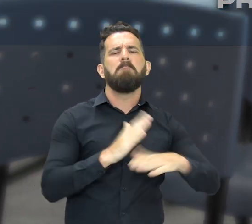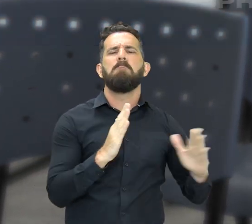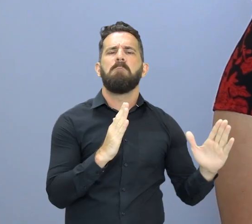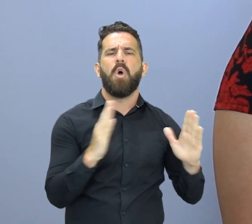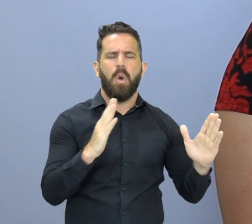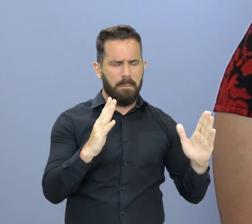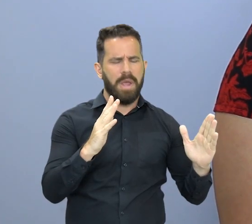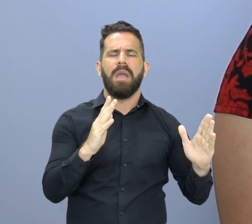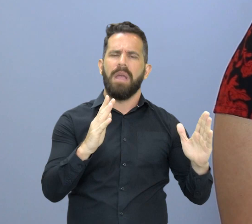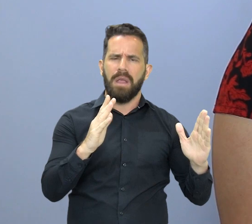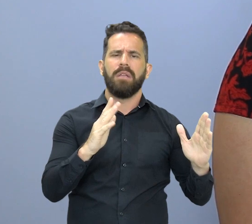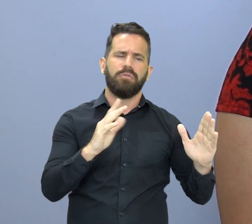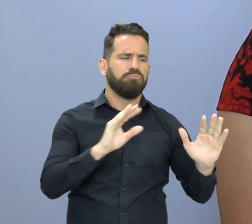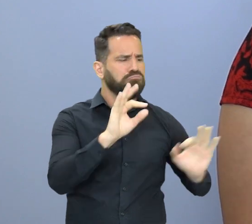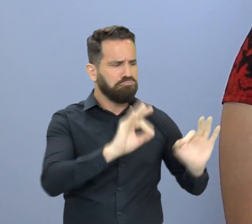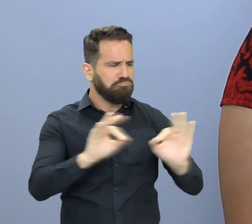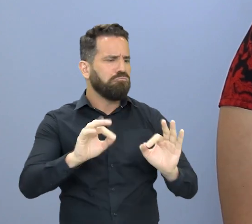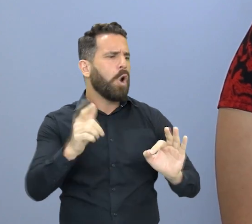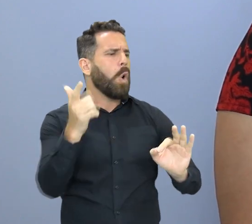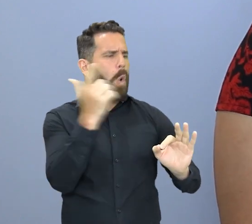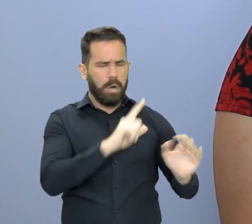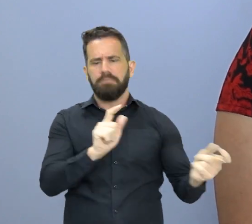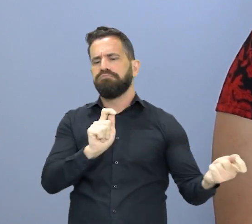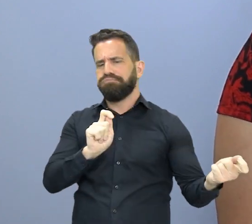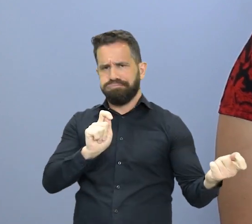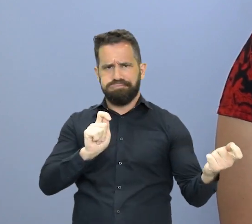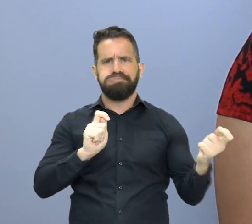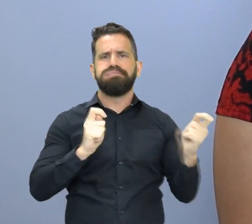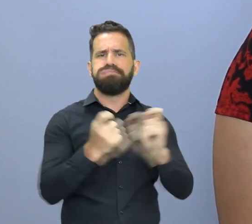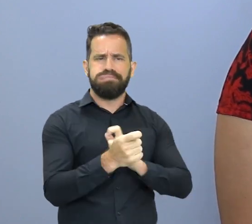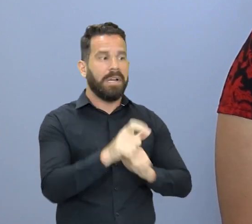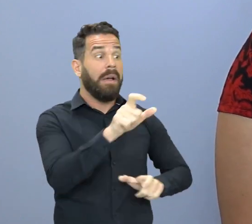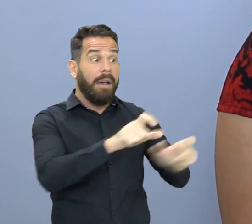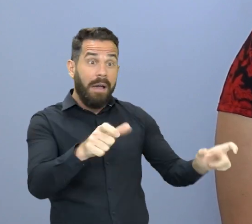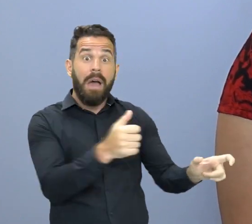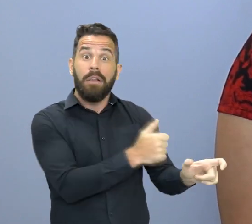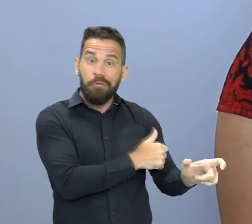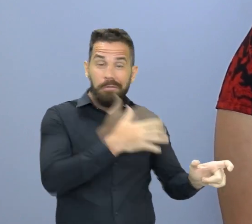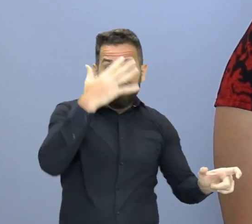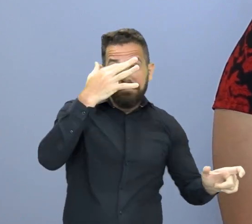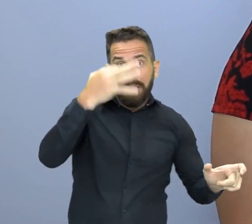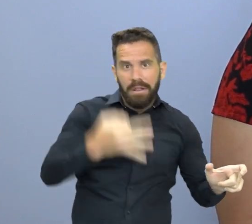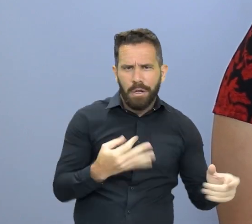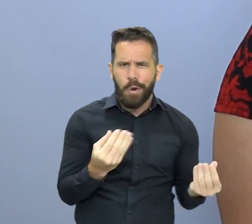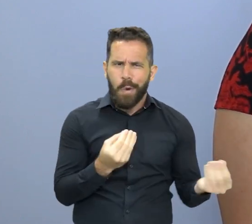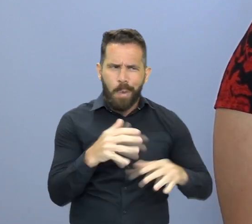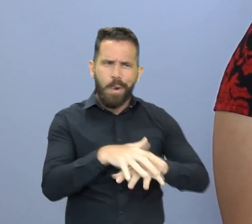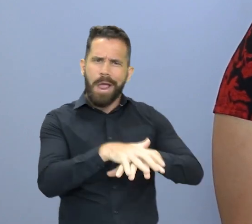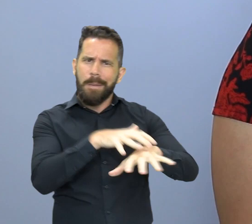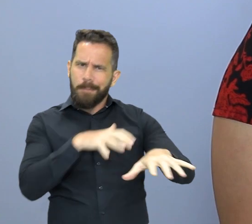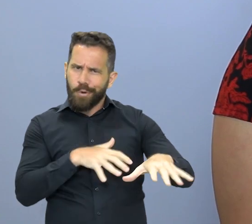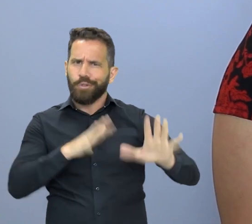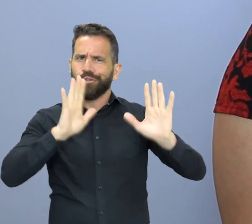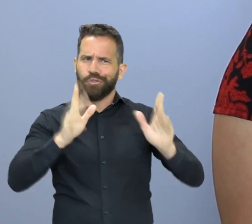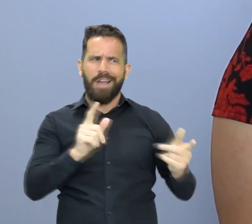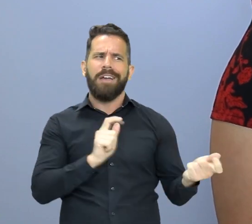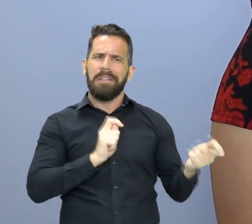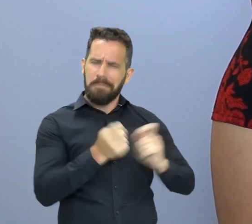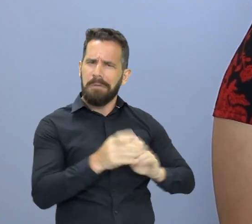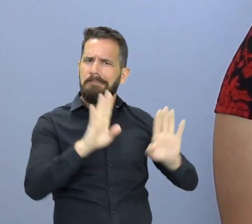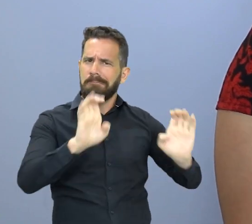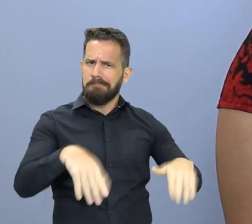as coisas se reorganizaram, né? É um período mesmo de adaptação. Os alunos entenderam como ia funcionar o